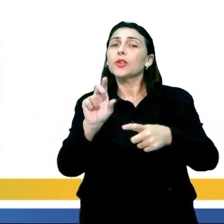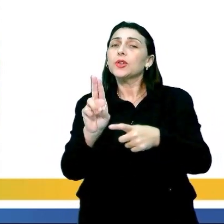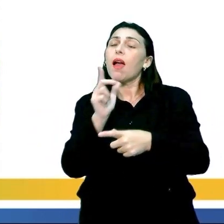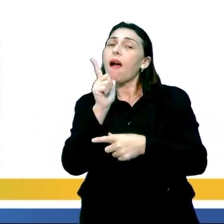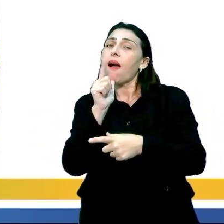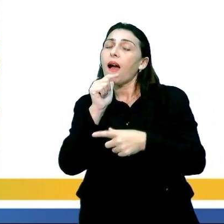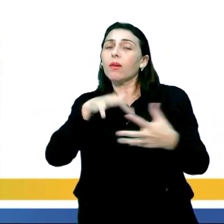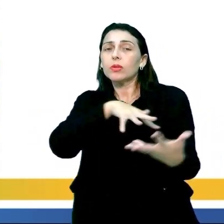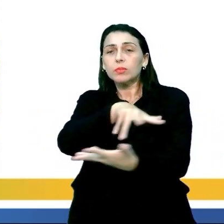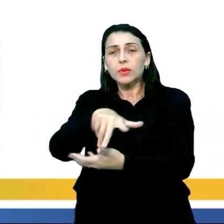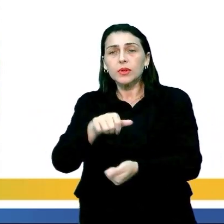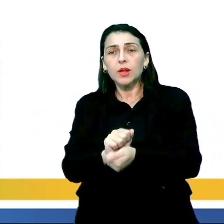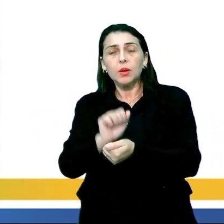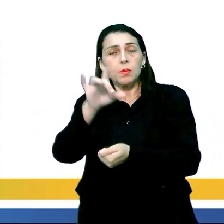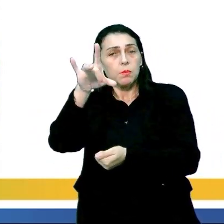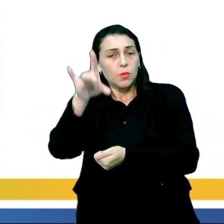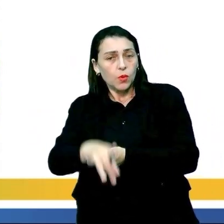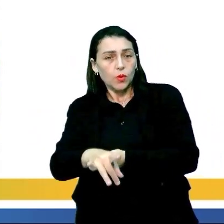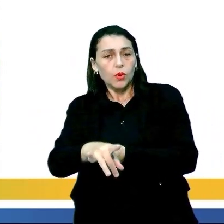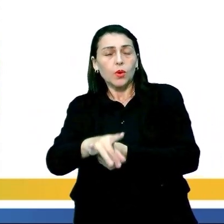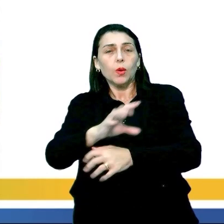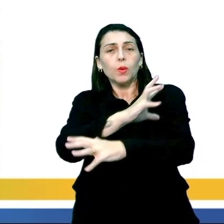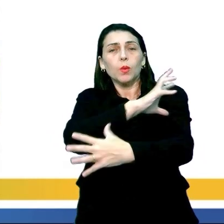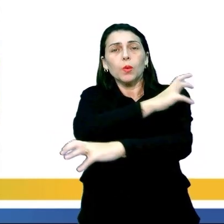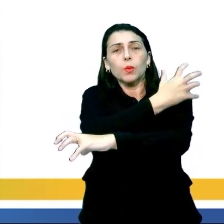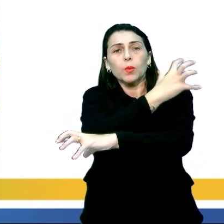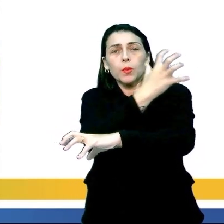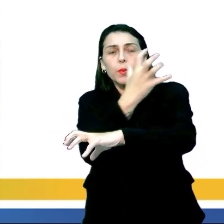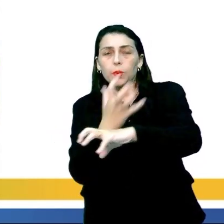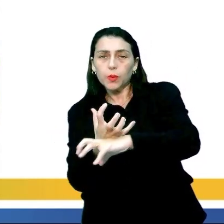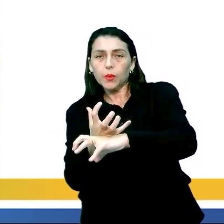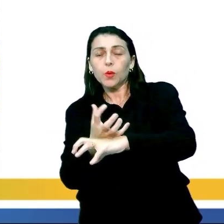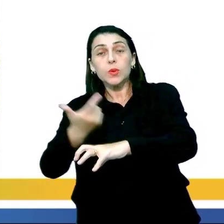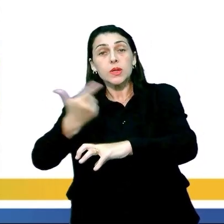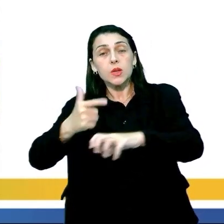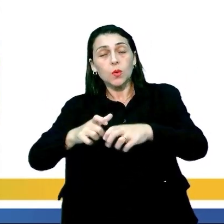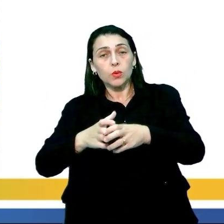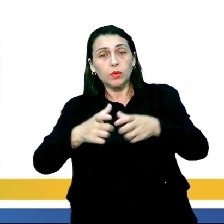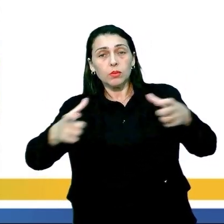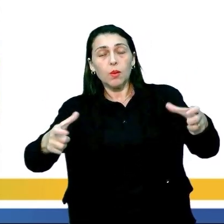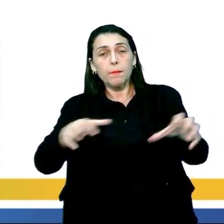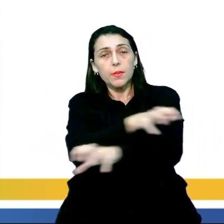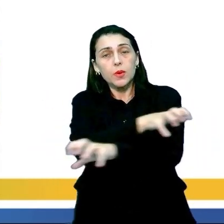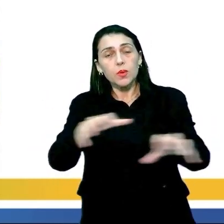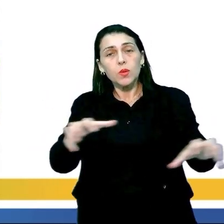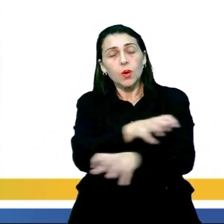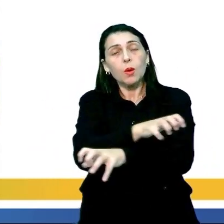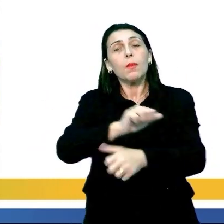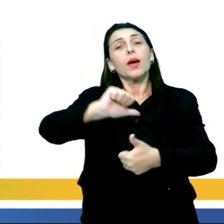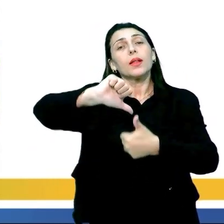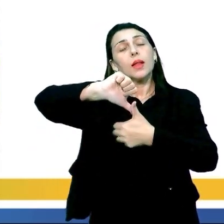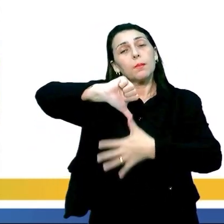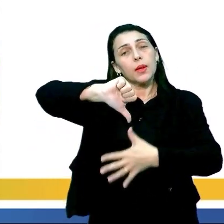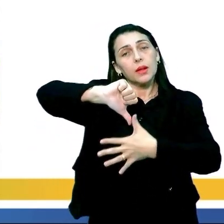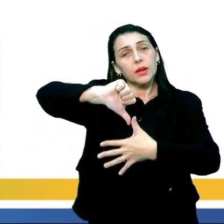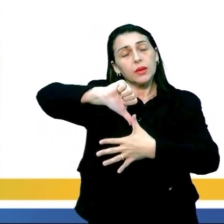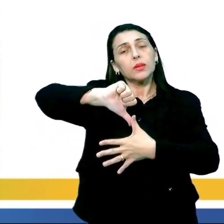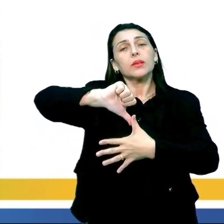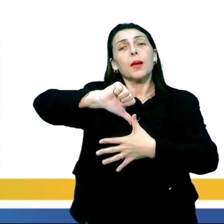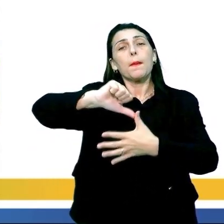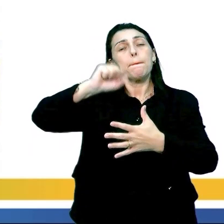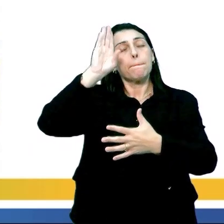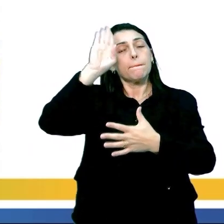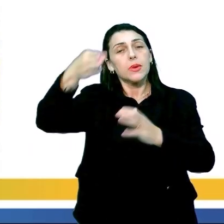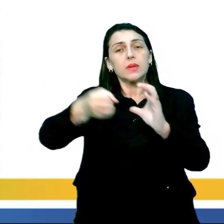aí do planeta. E por último, o Cerrado, segundo maior bioma da América do Sul, que tem como principal